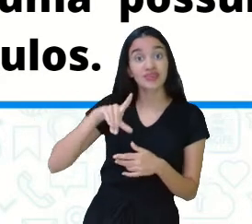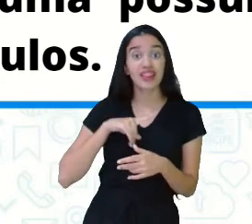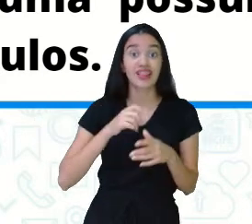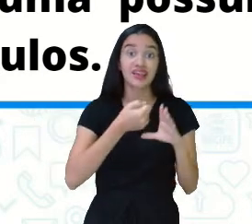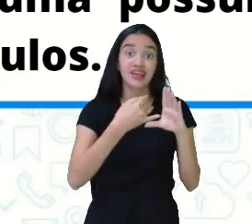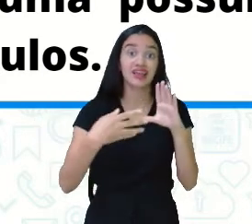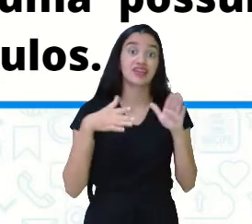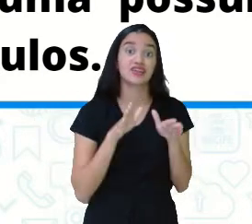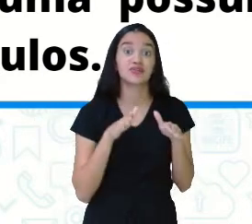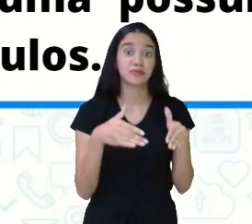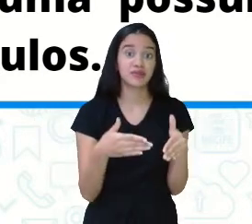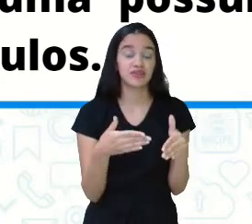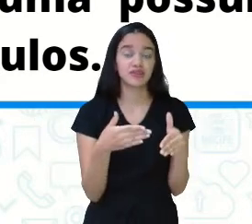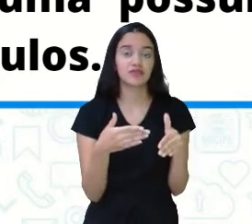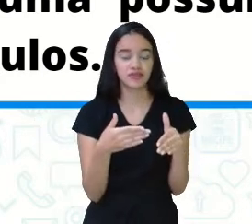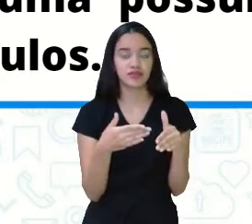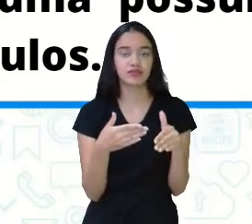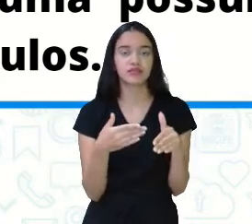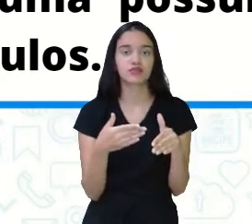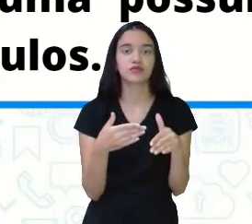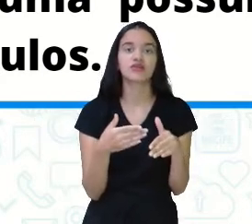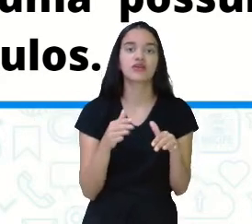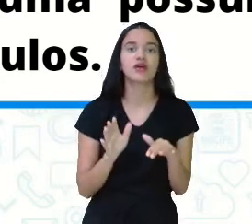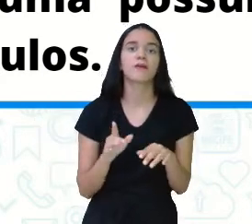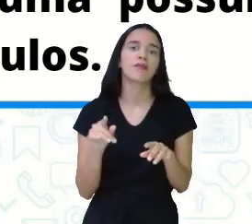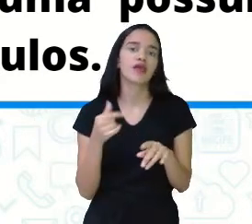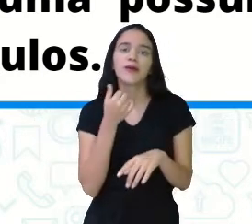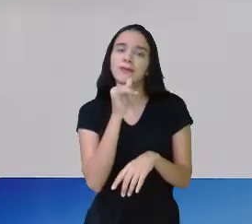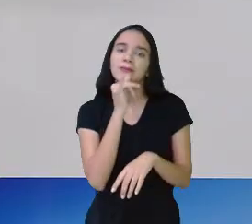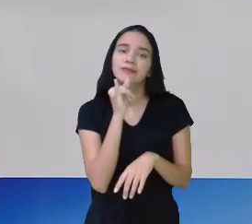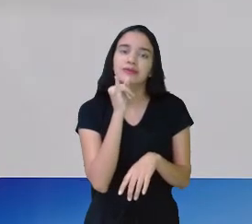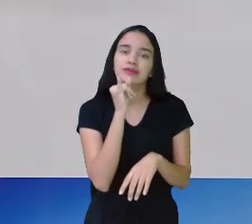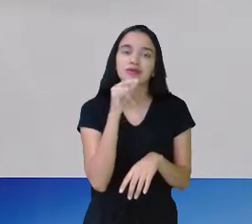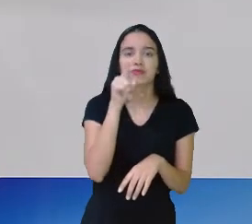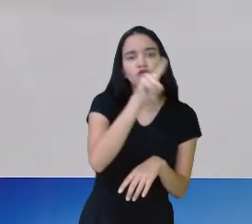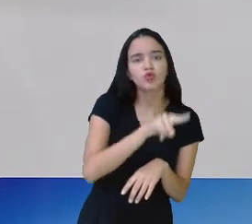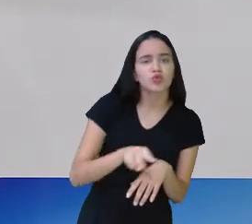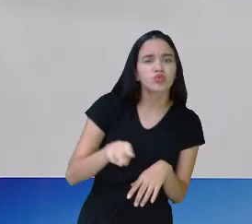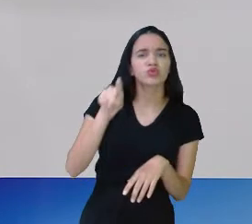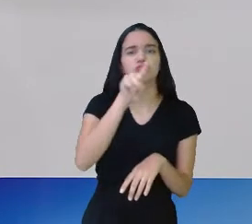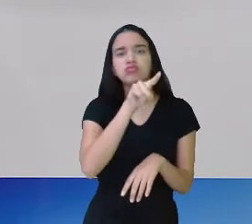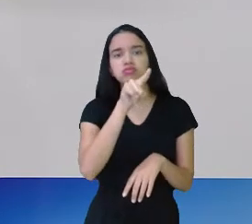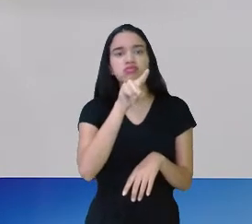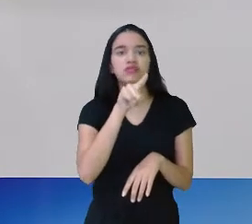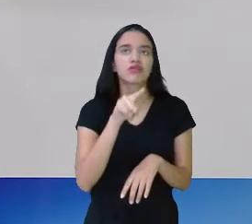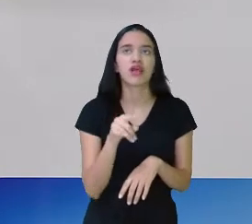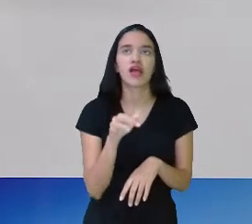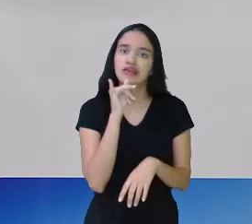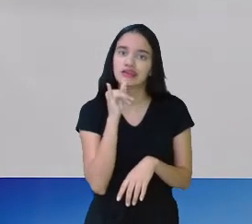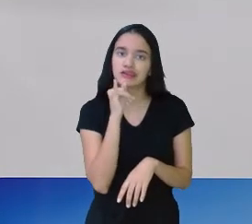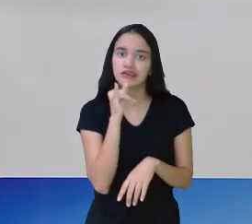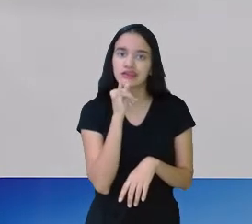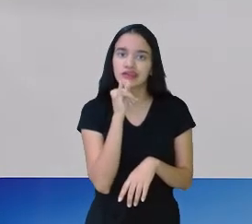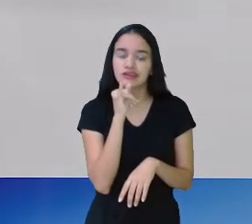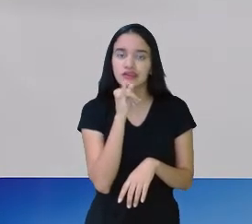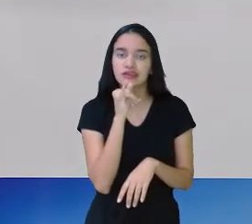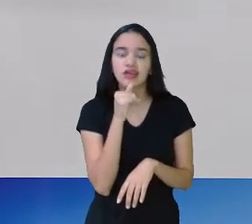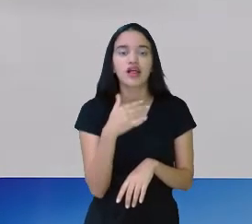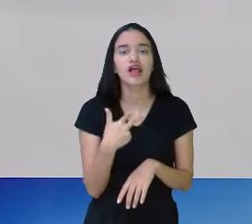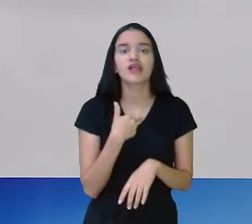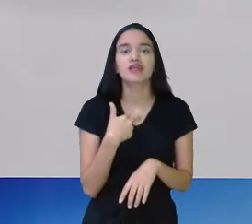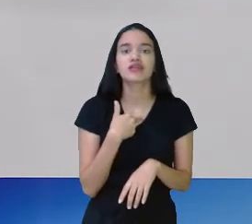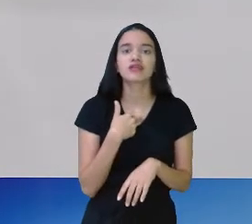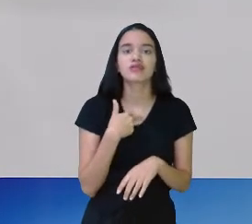específicas, essas que não se enquadram ao círculo. Por exemplo, o círculo, ele não